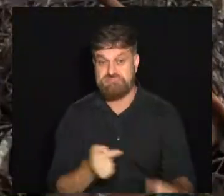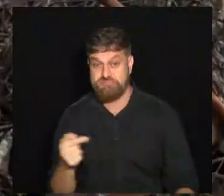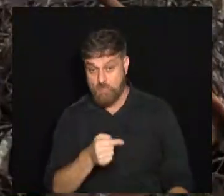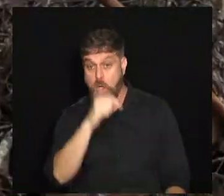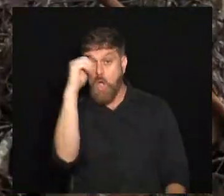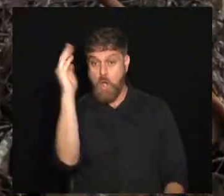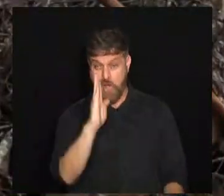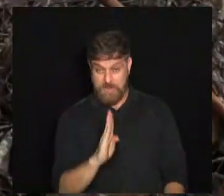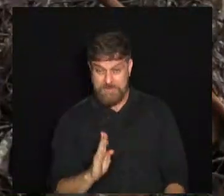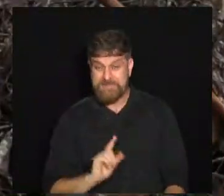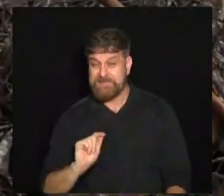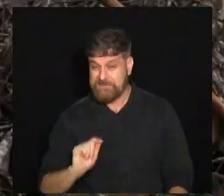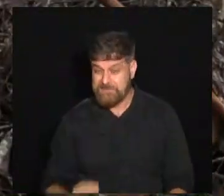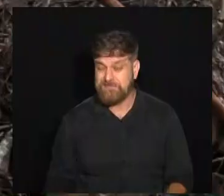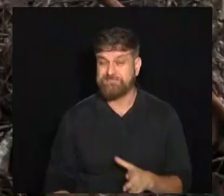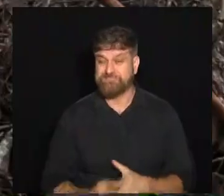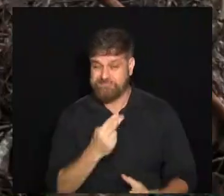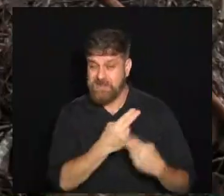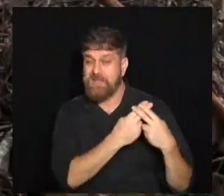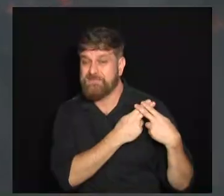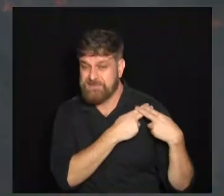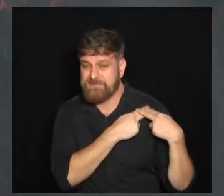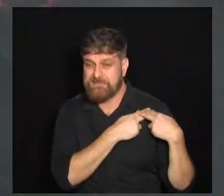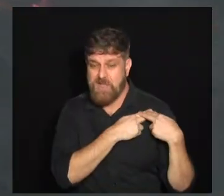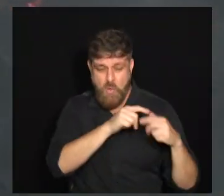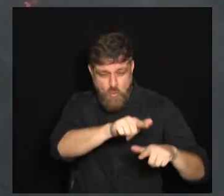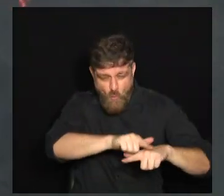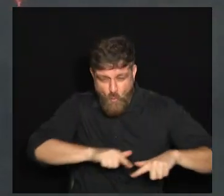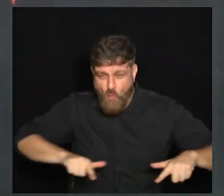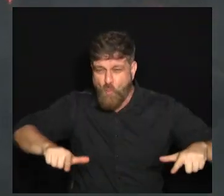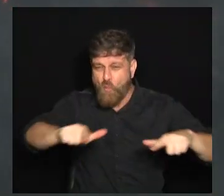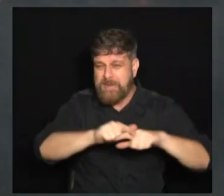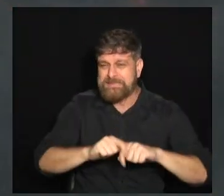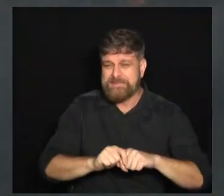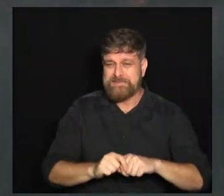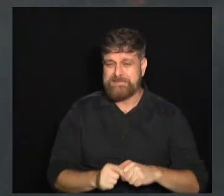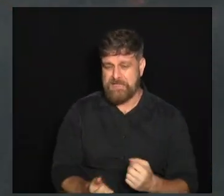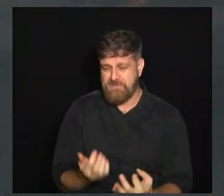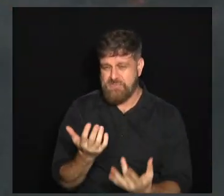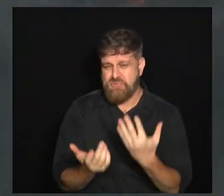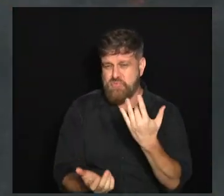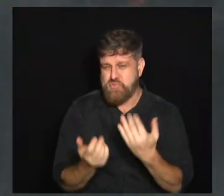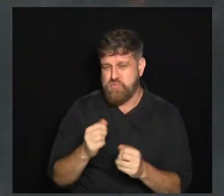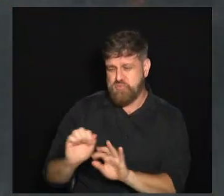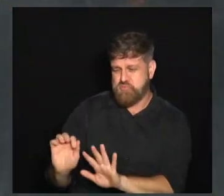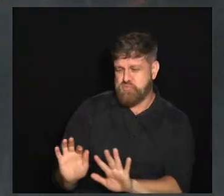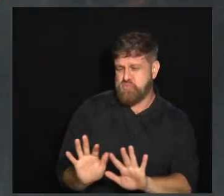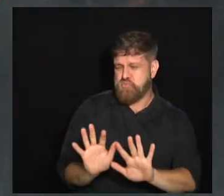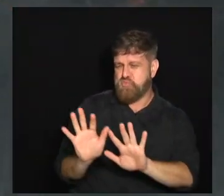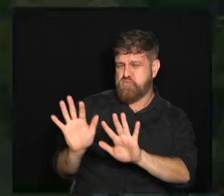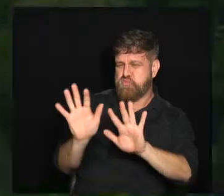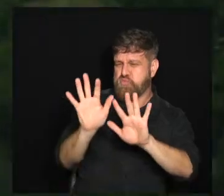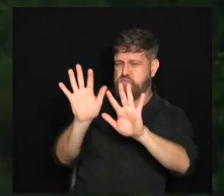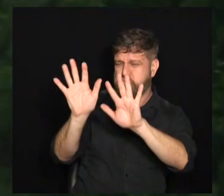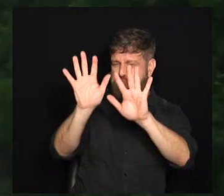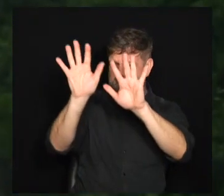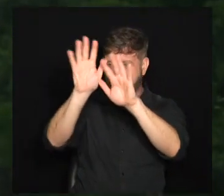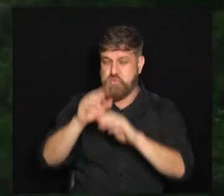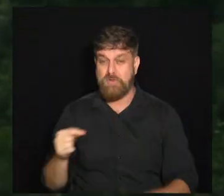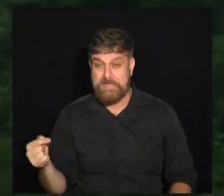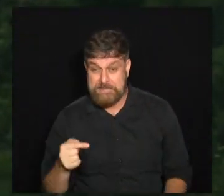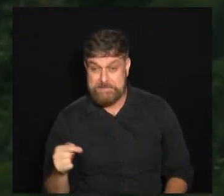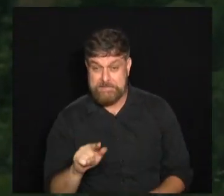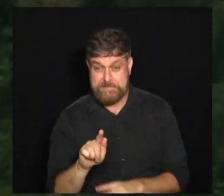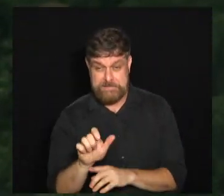o desmatamento é responsável pela maior parte das emissões de gases de efeito estufa na atmosfera. E esses